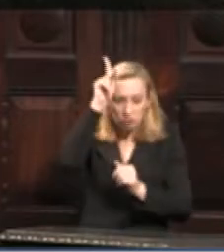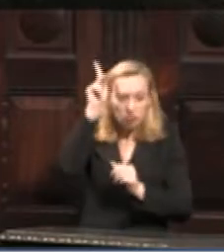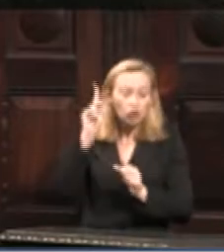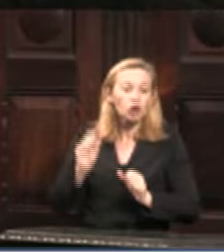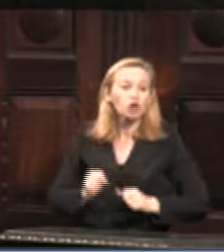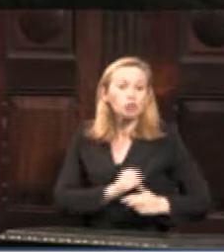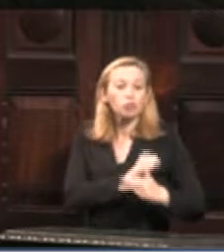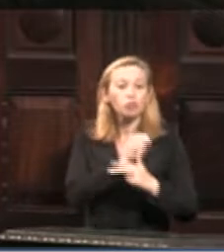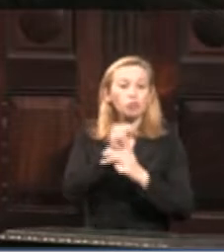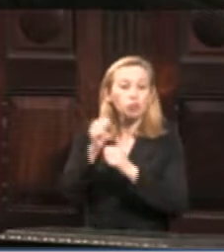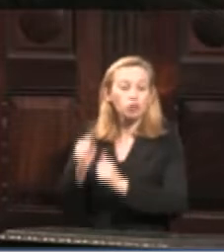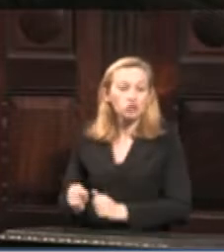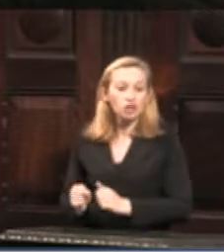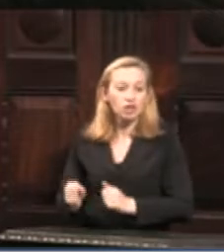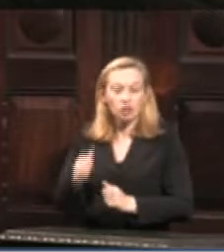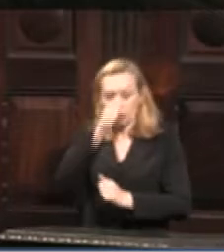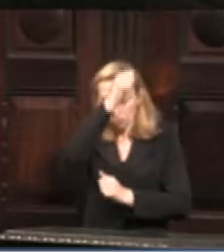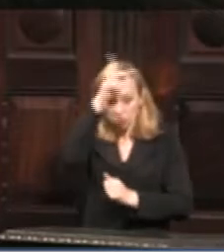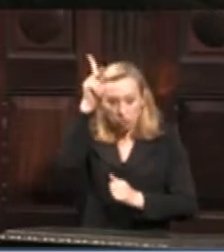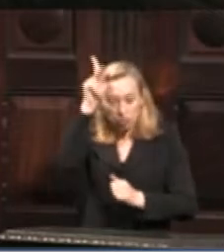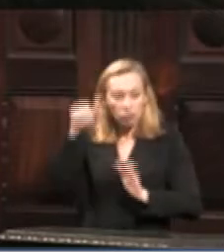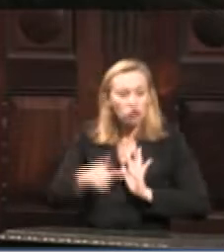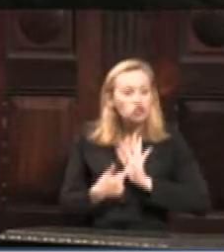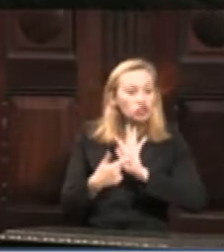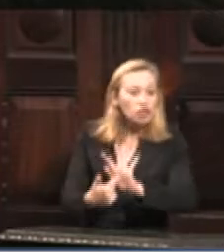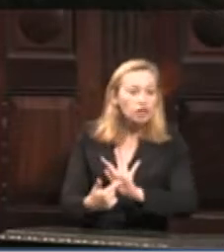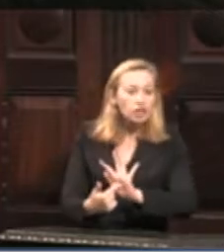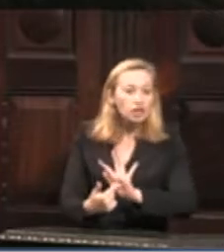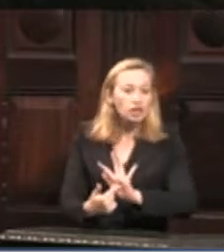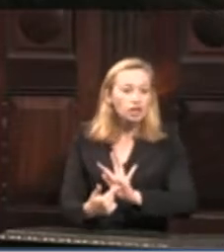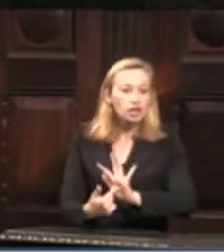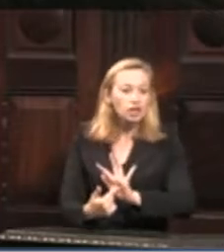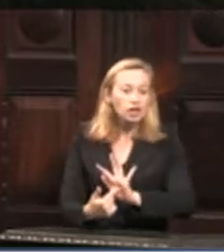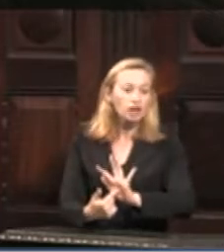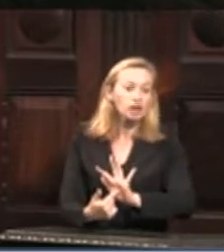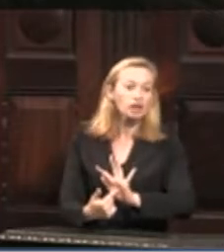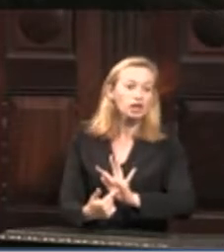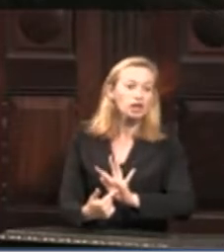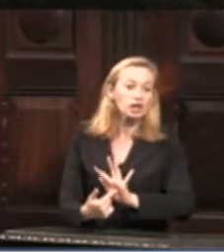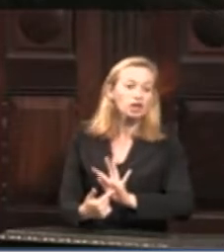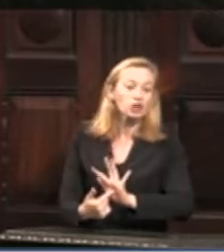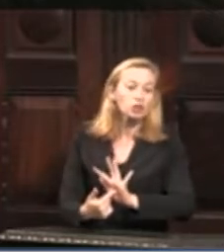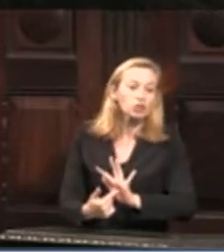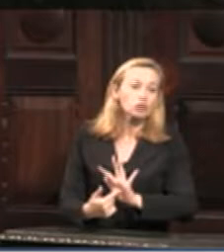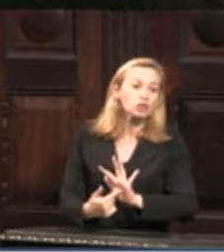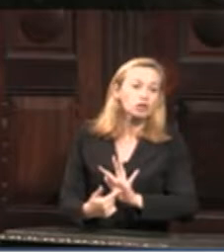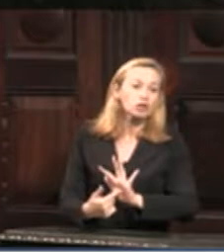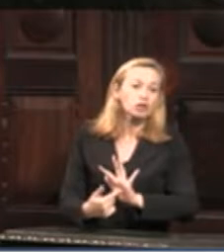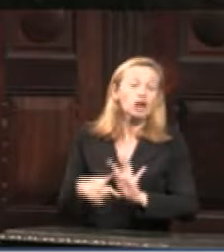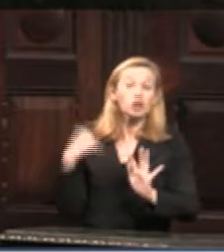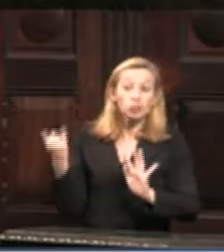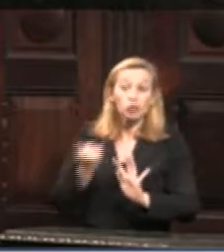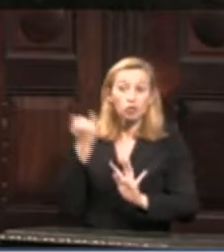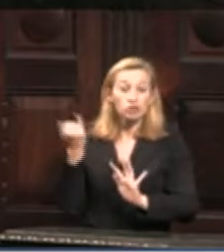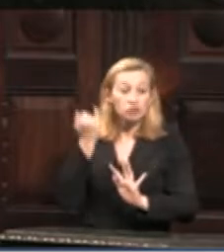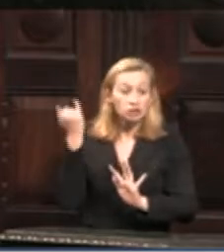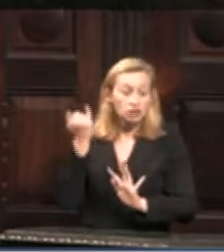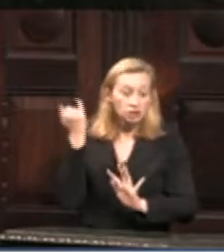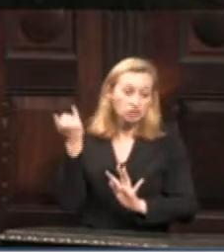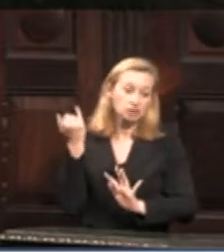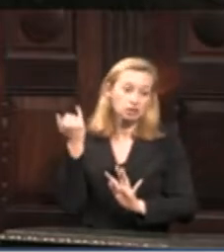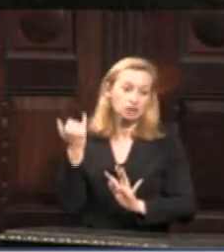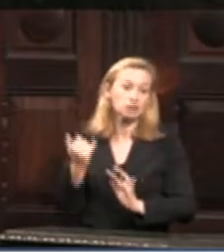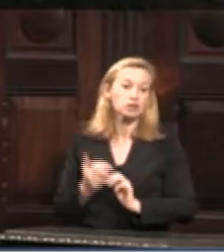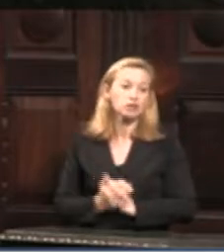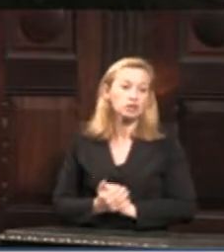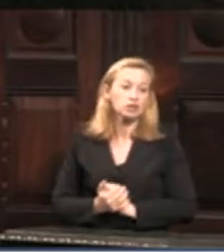adotar cláusulas de impedimento à participação de editoras que não ofertem sua produção também em formatos acessíveis. Esse é o